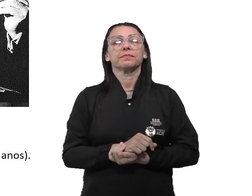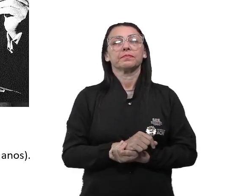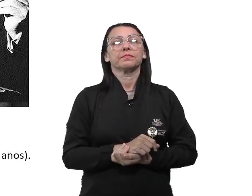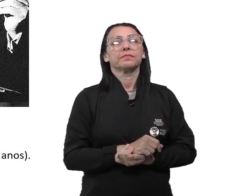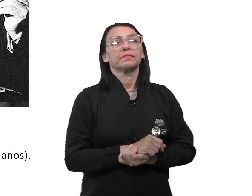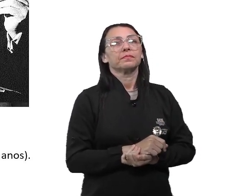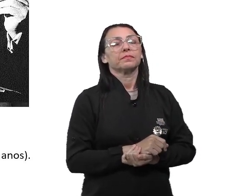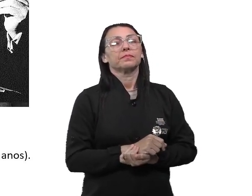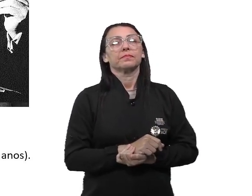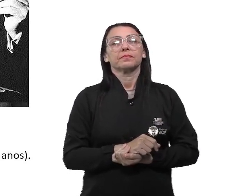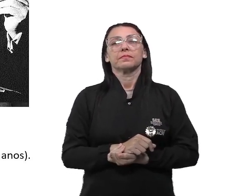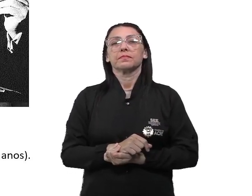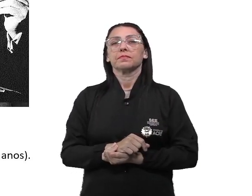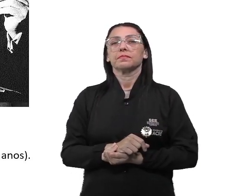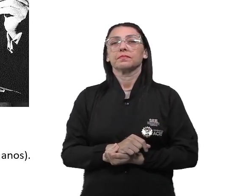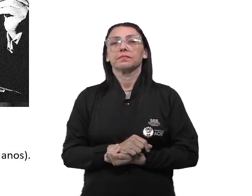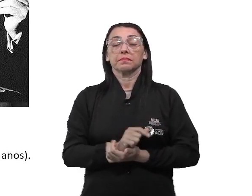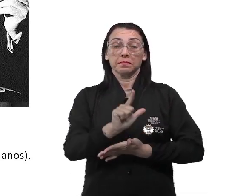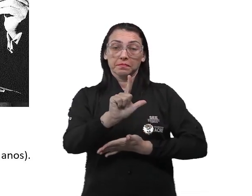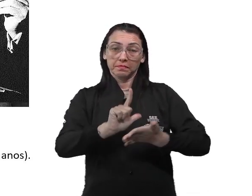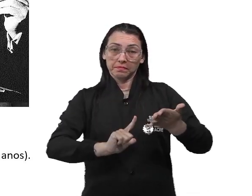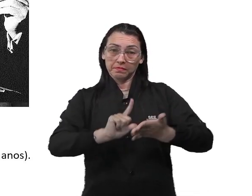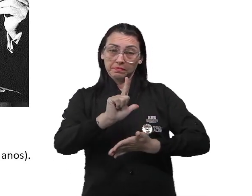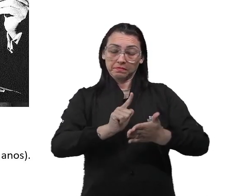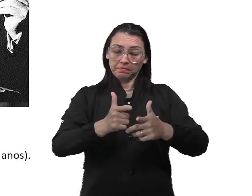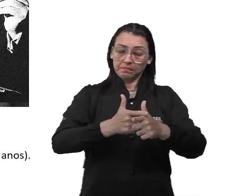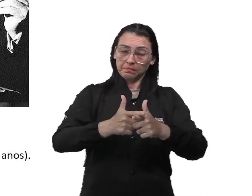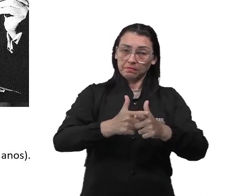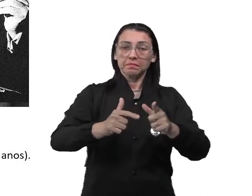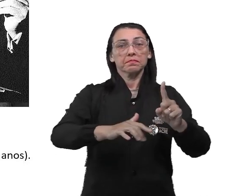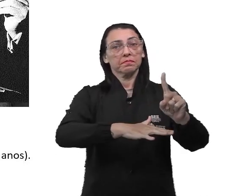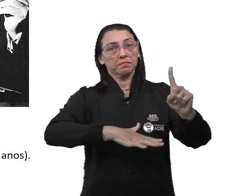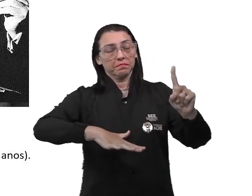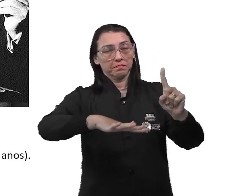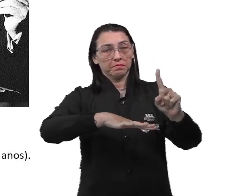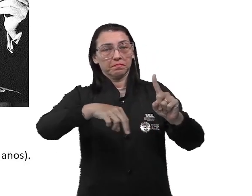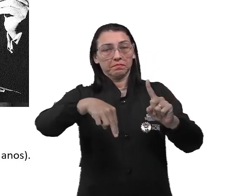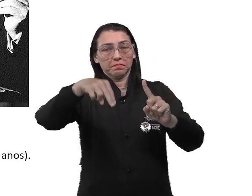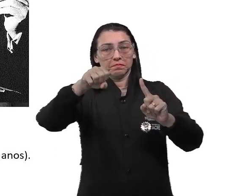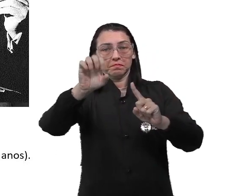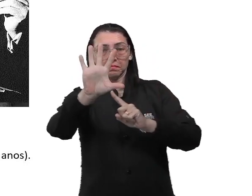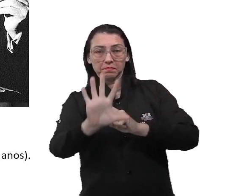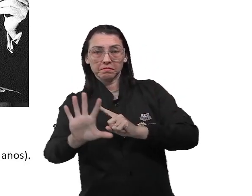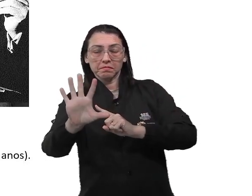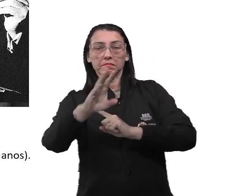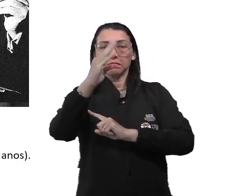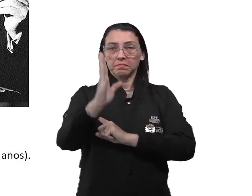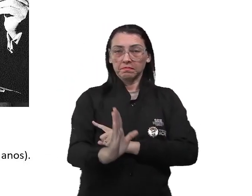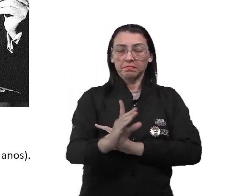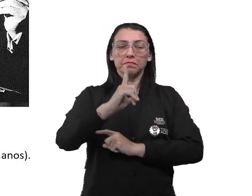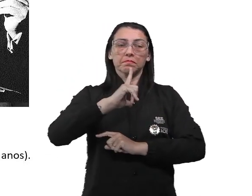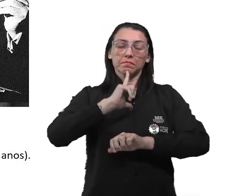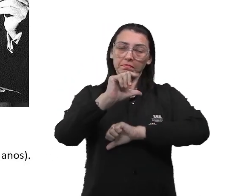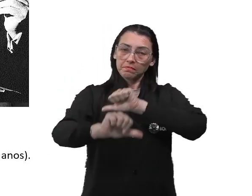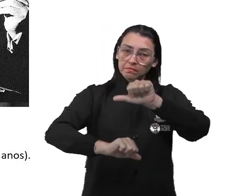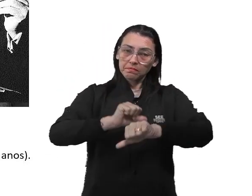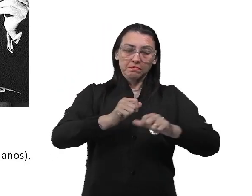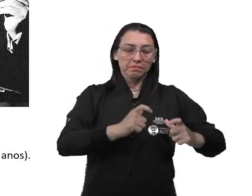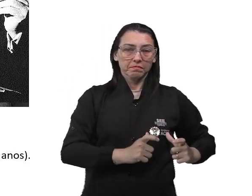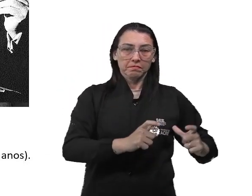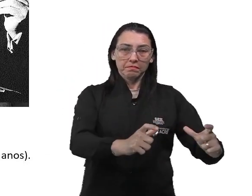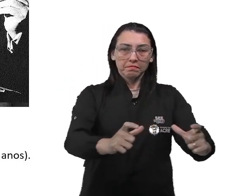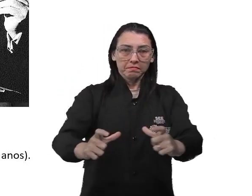também, as suas obras, elas tratam de problemas sociais do Nordeste brasileiro. Então, a gente tem a mudança de